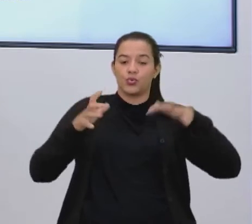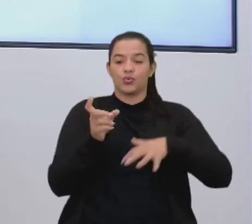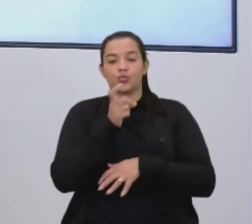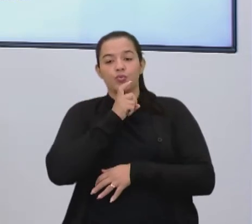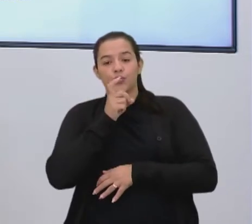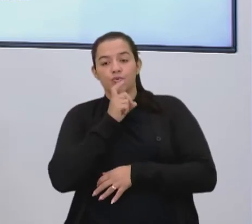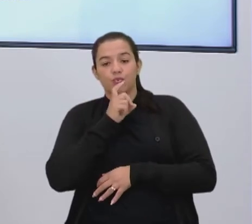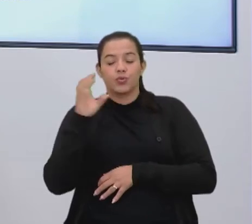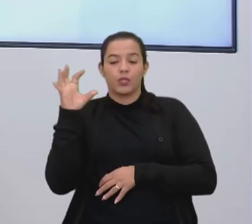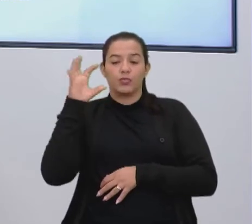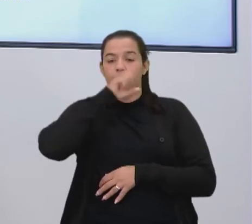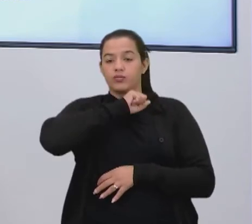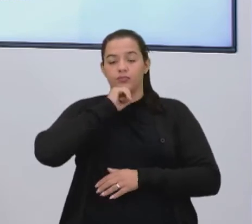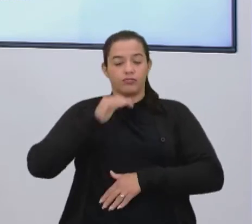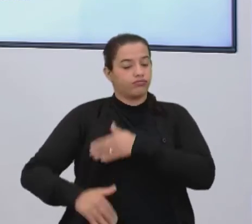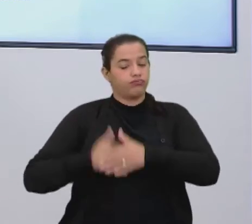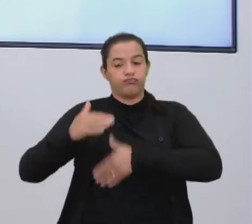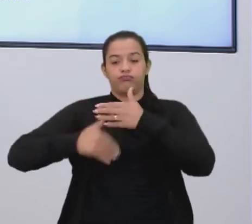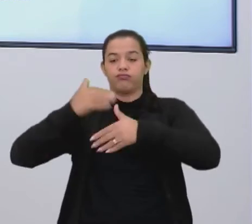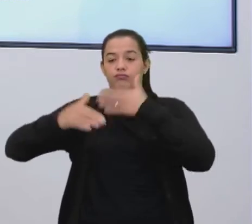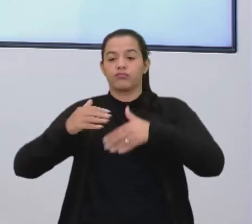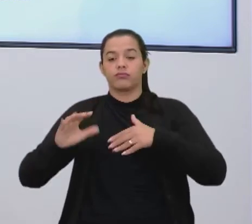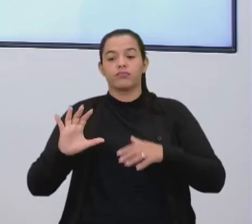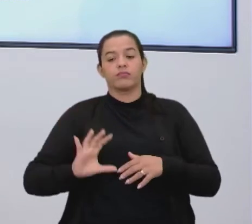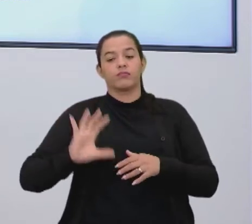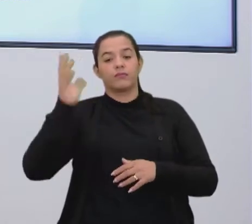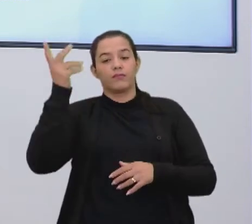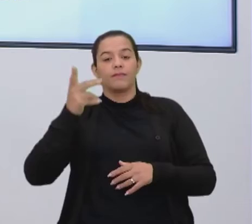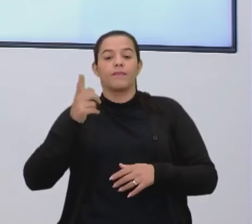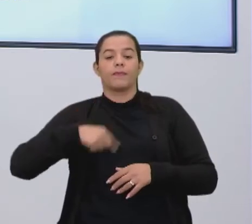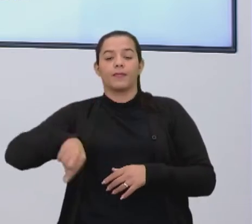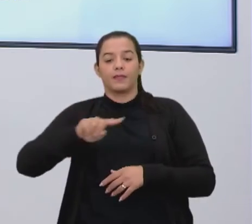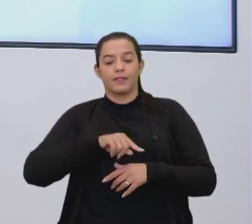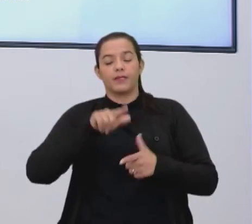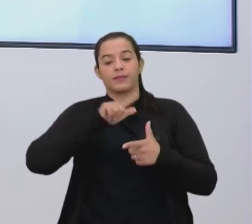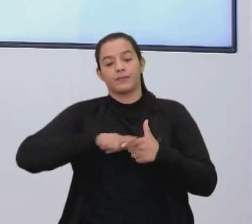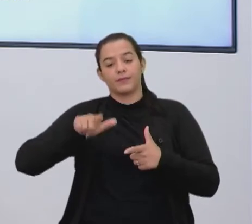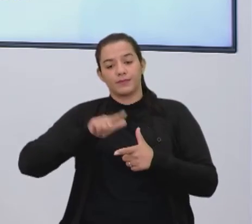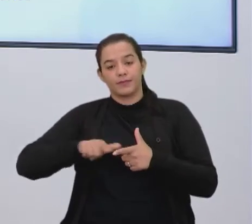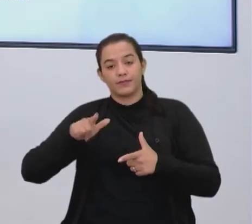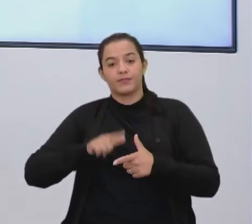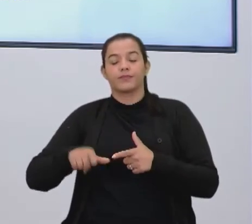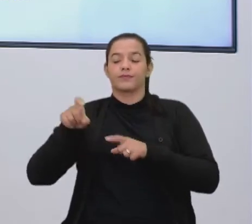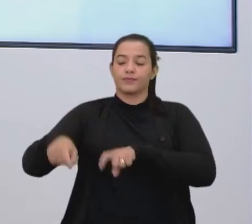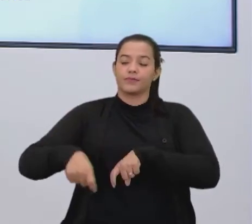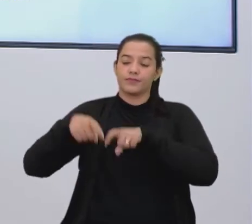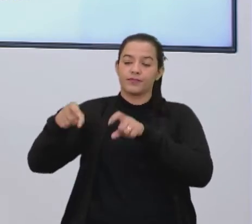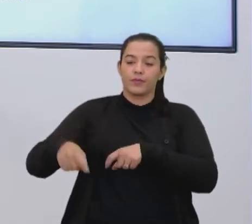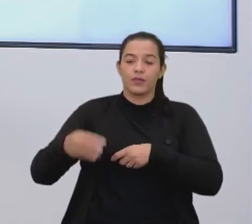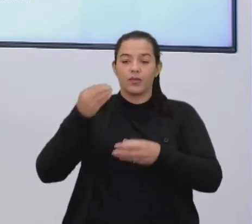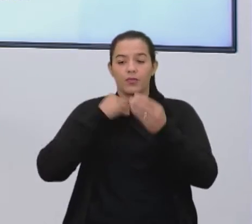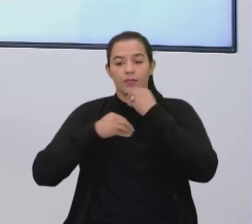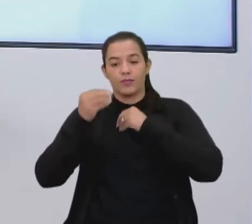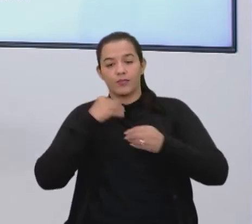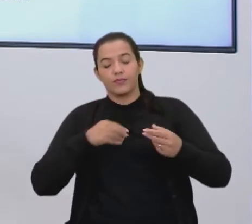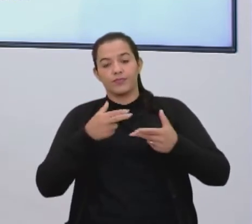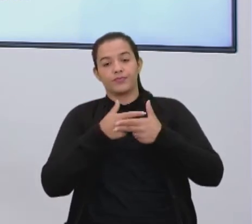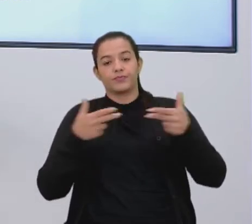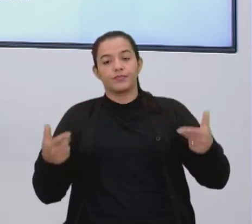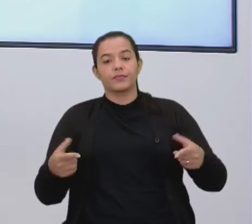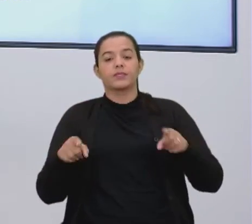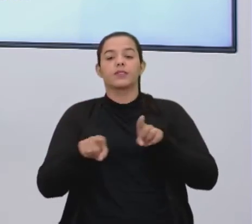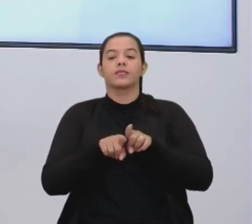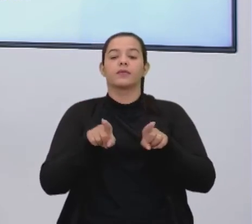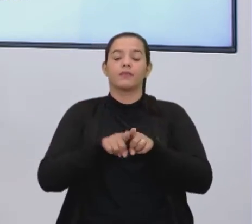a velocidade e a maneira com que elas estão acontecendo, elas acabam gerando problemas em colheitas e plantações, mas os